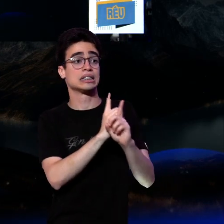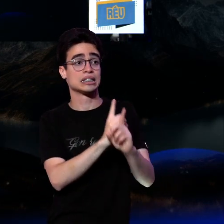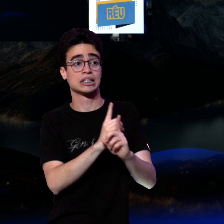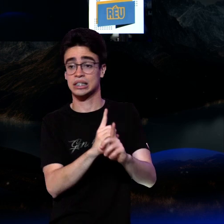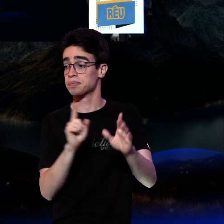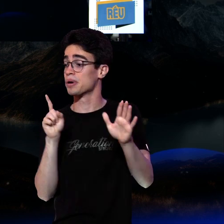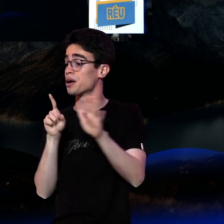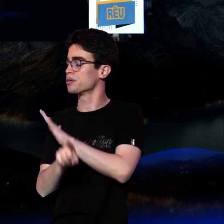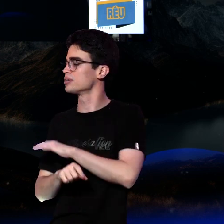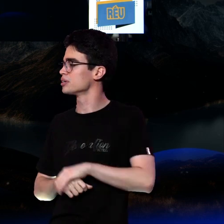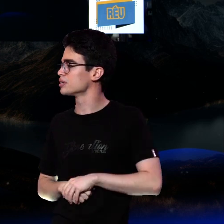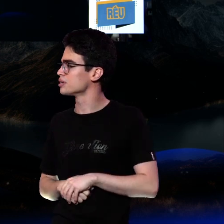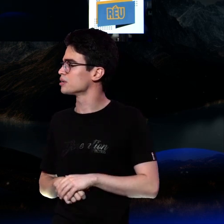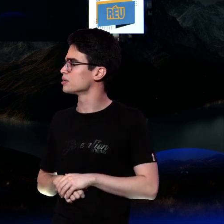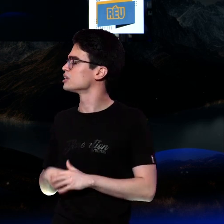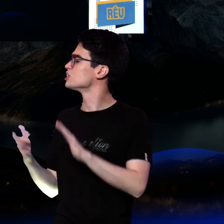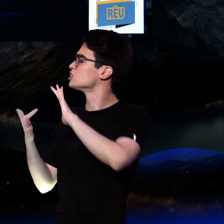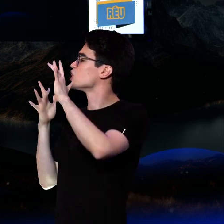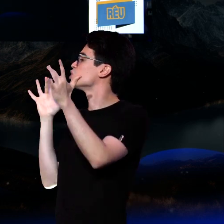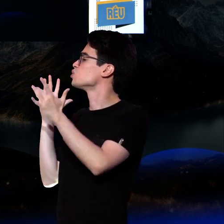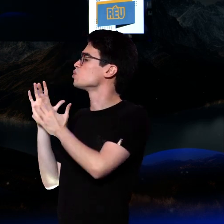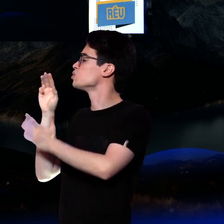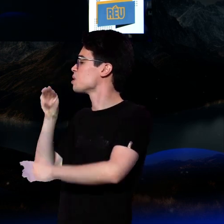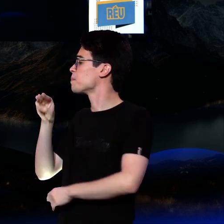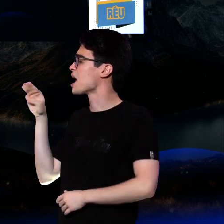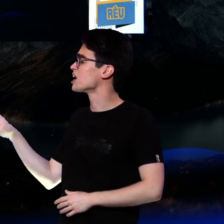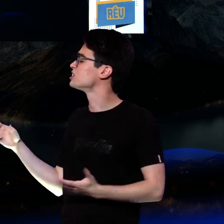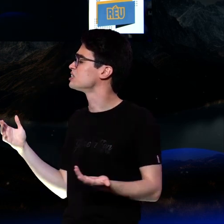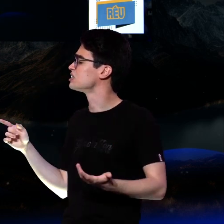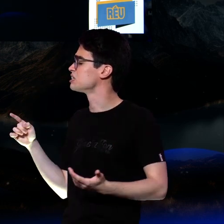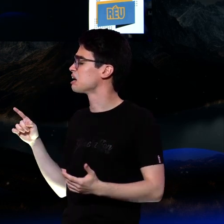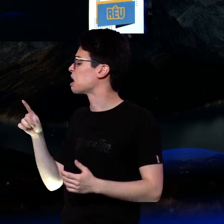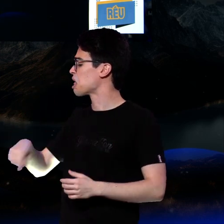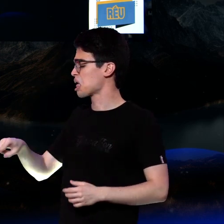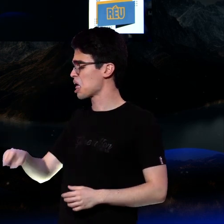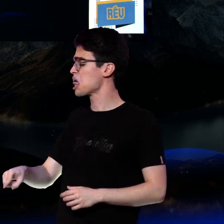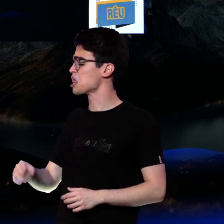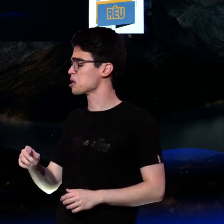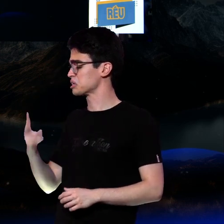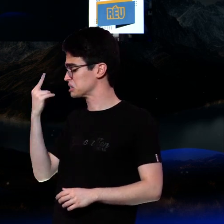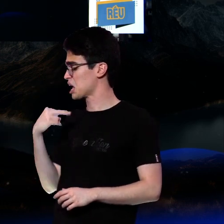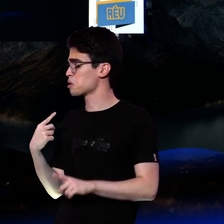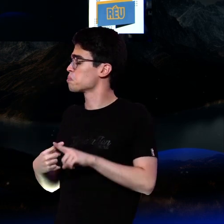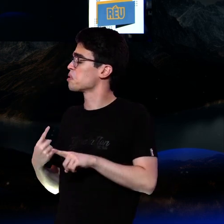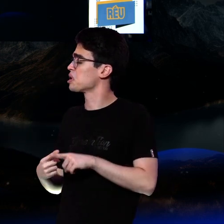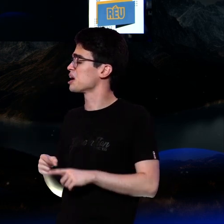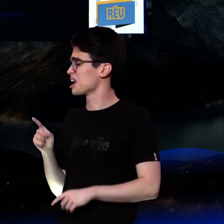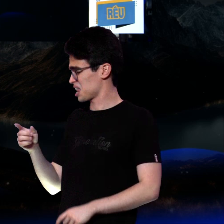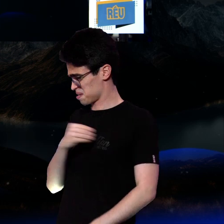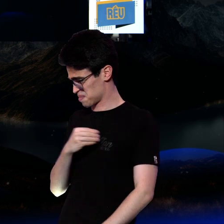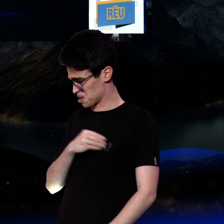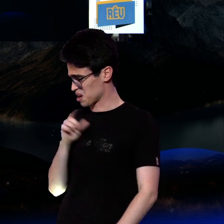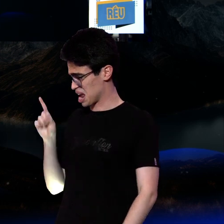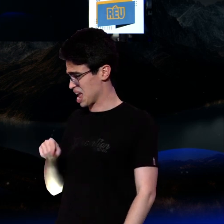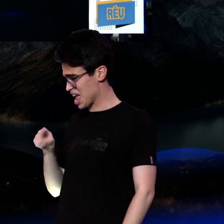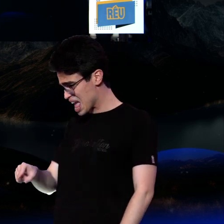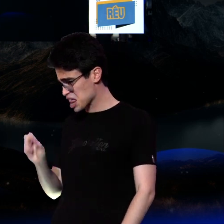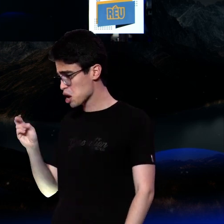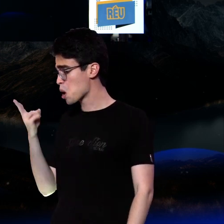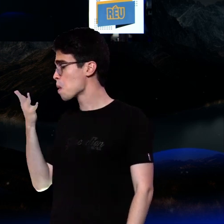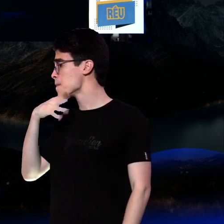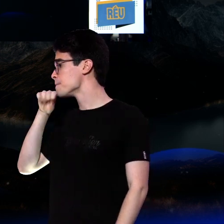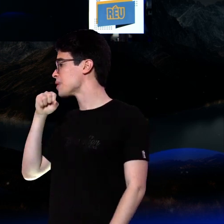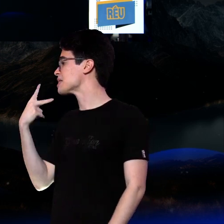hein? Rabi, que significa mestre, quem pecou? Este homem ou seus pais para que ele nascesse